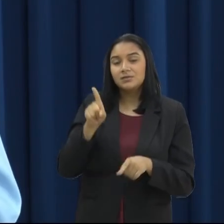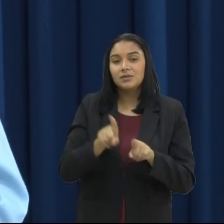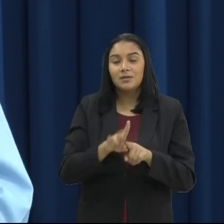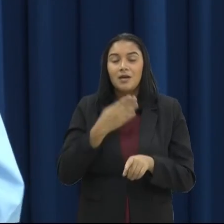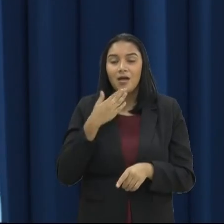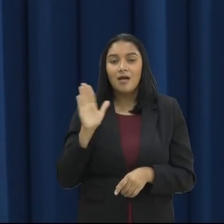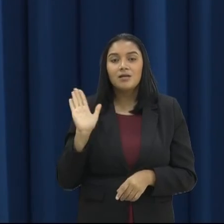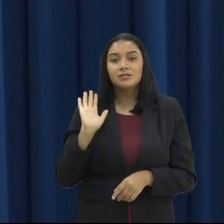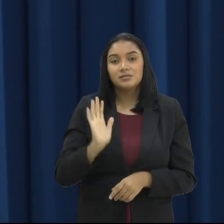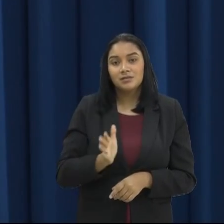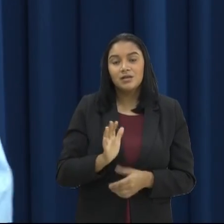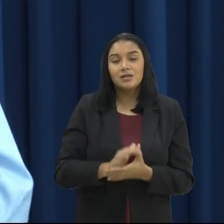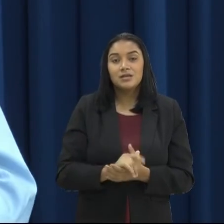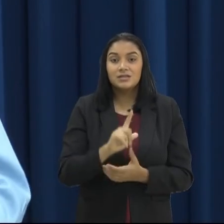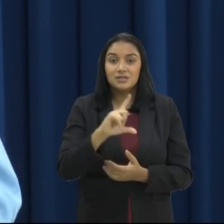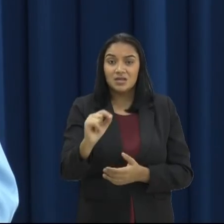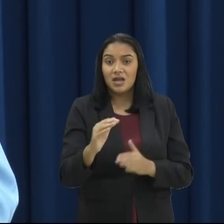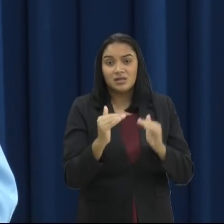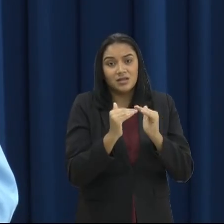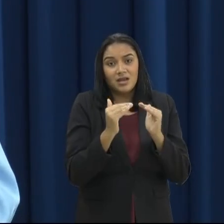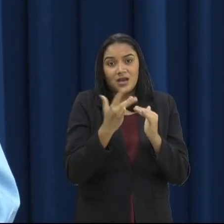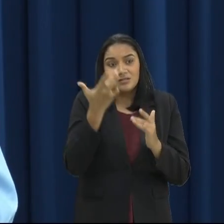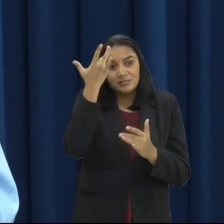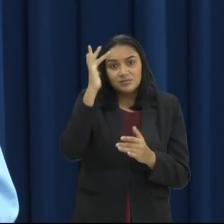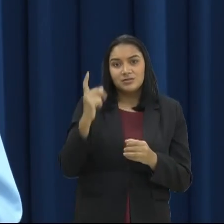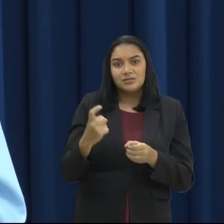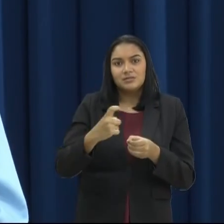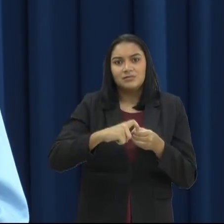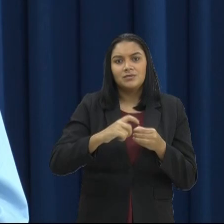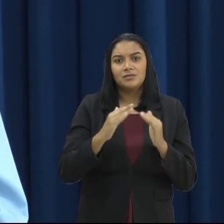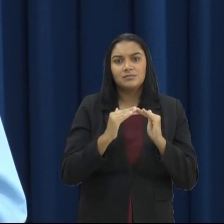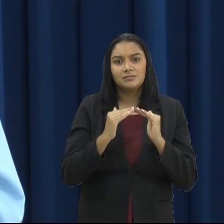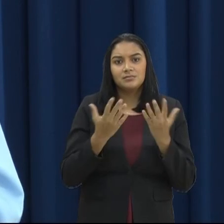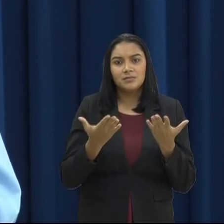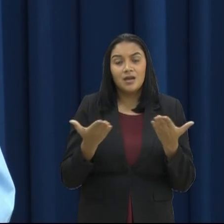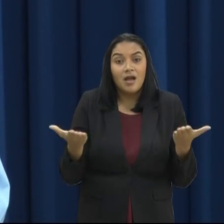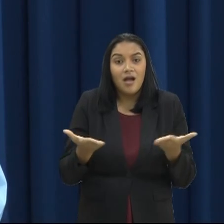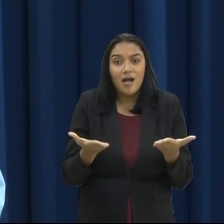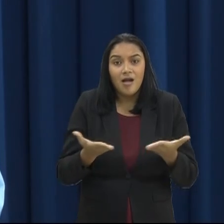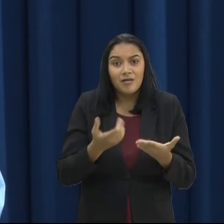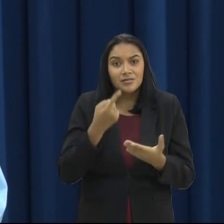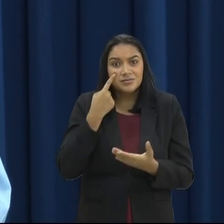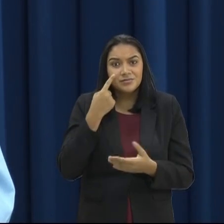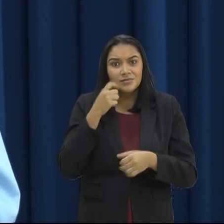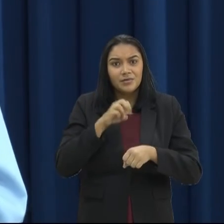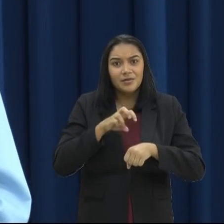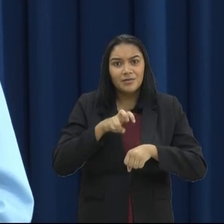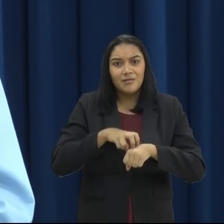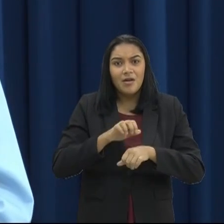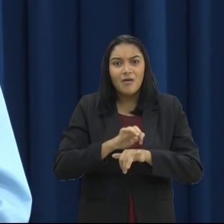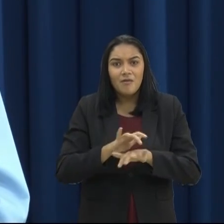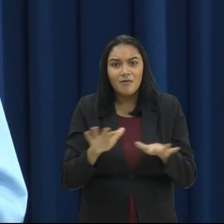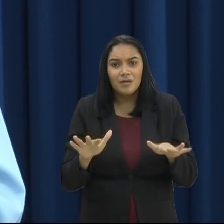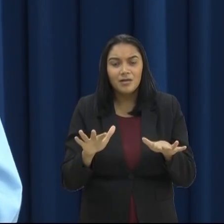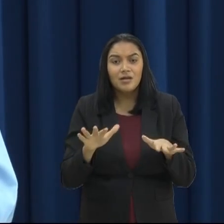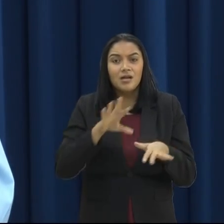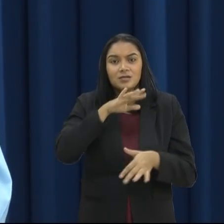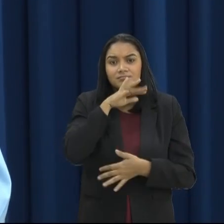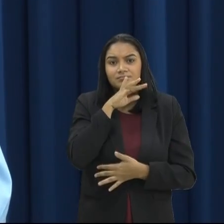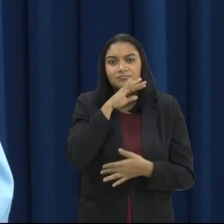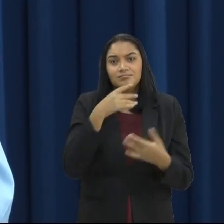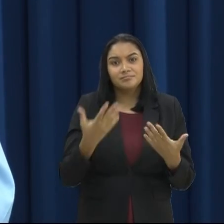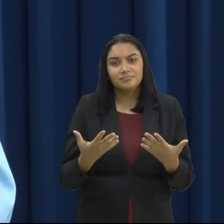a cidadã, ele sai de casa, não sabe se vai voltar. Agora mesmo vimos uma coisa absurda, as